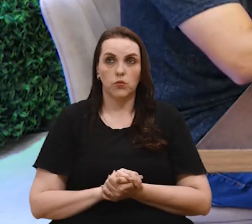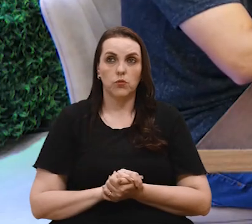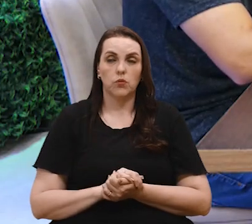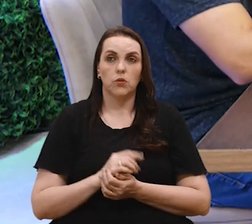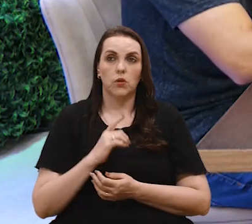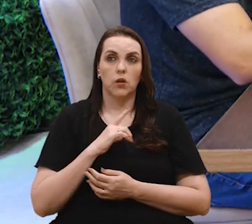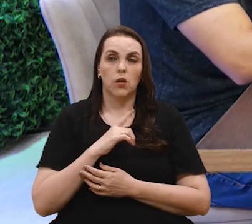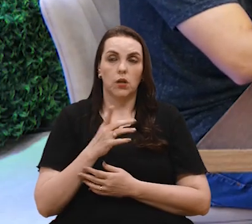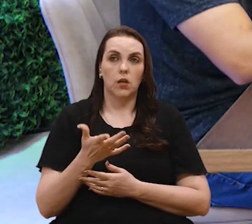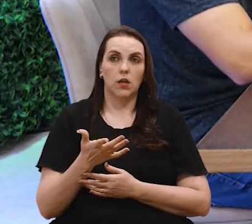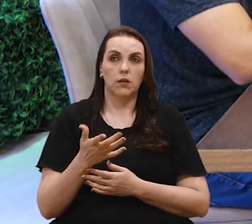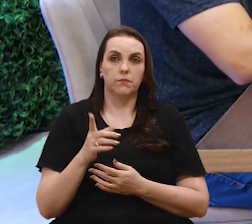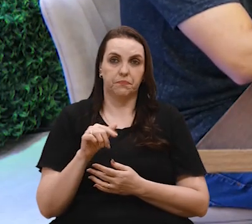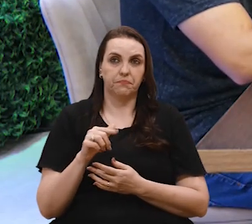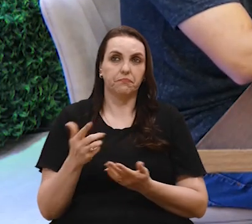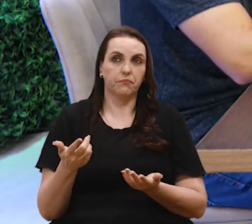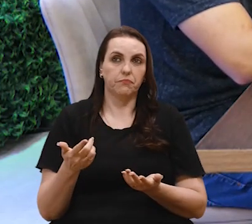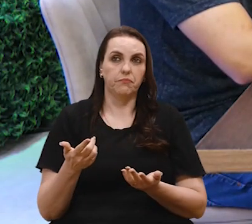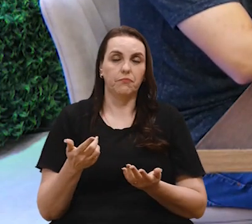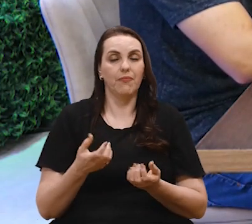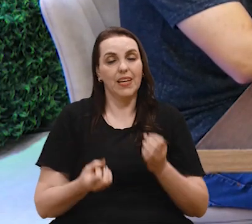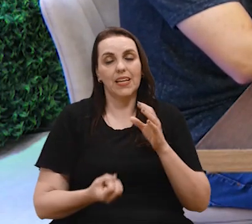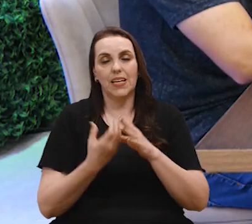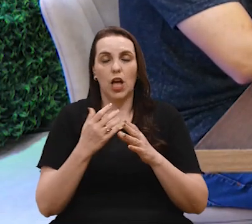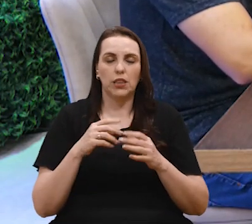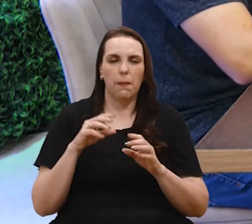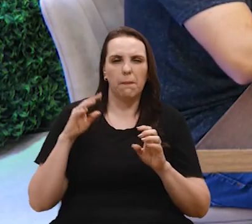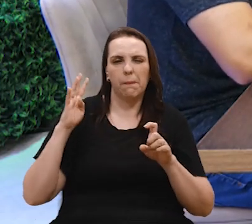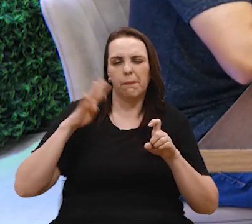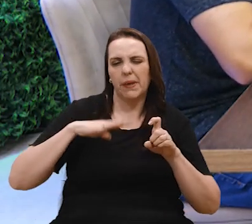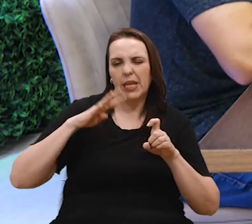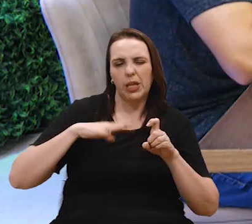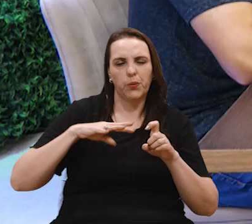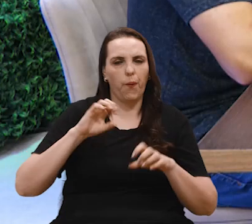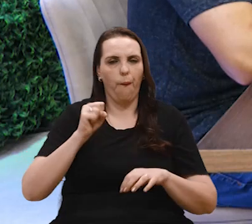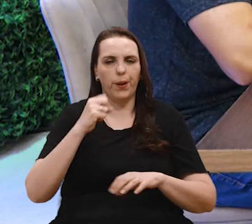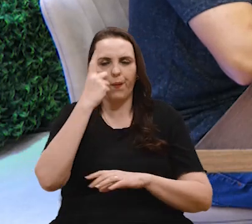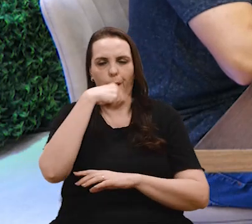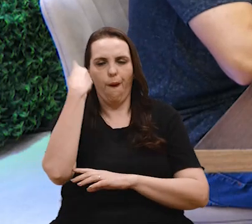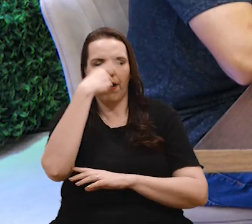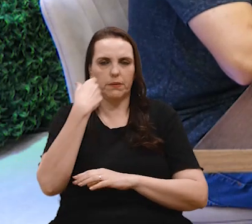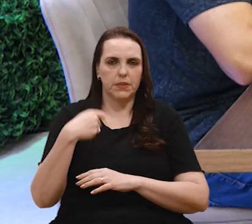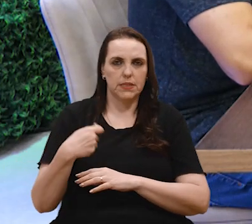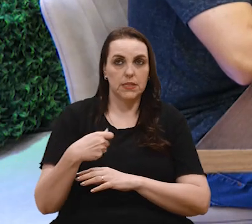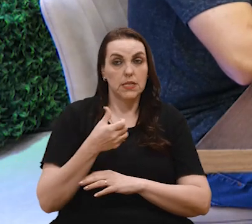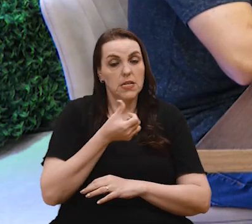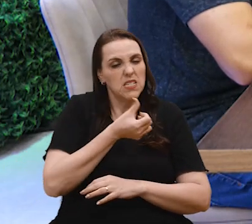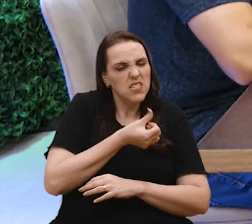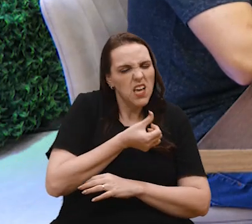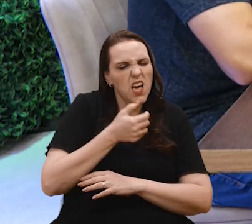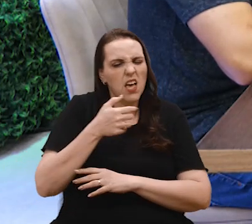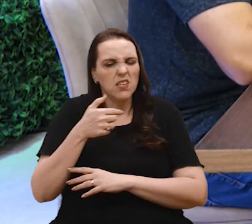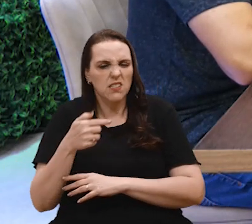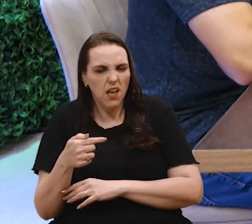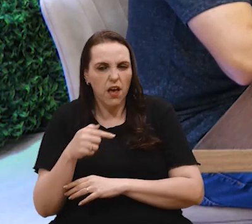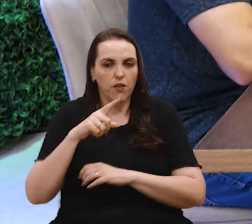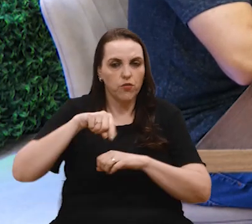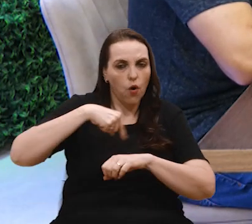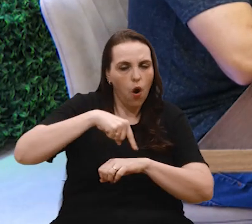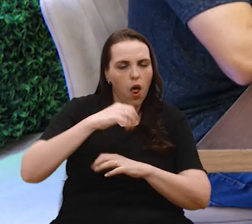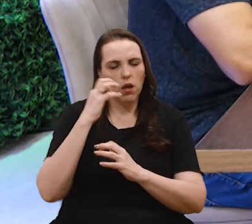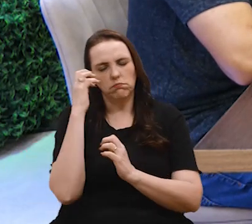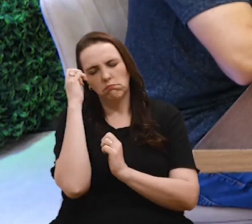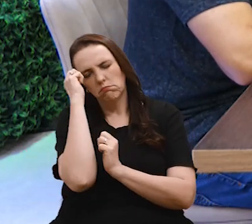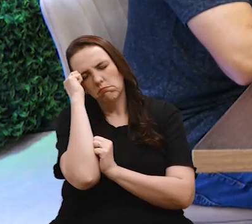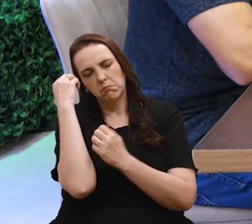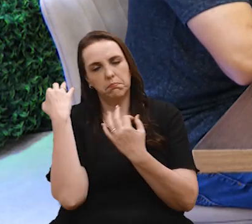O pessoal acaba criando aquele mito das 8 horas, mas talvez 6 a 7 horas bem dormidas,